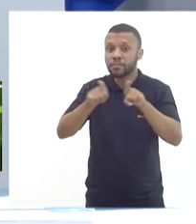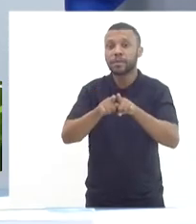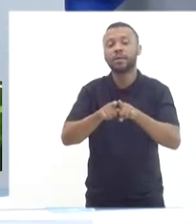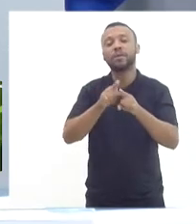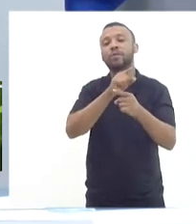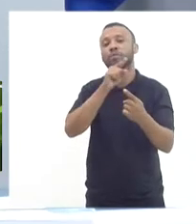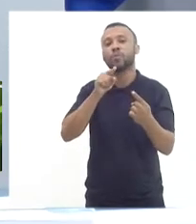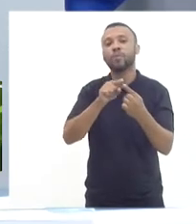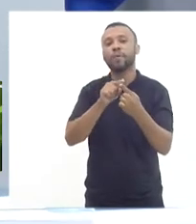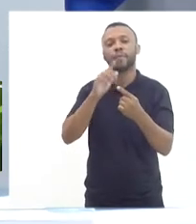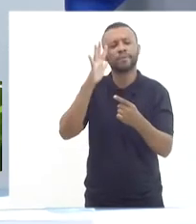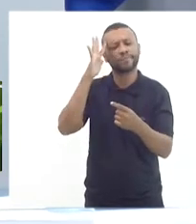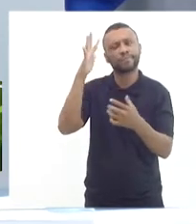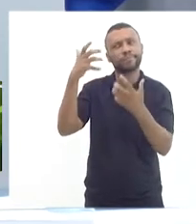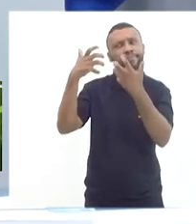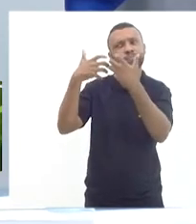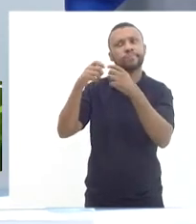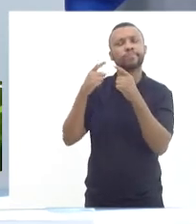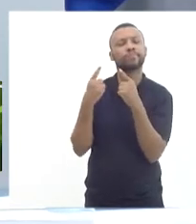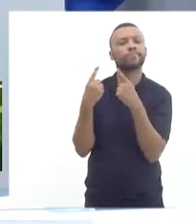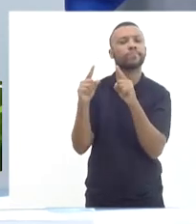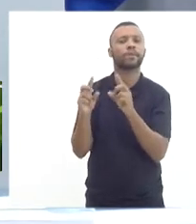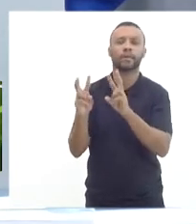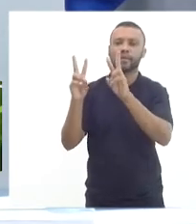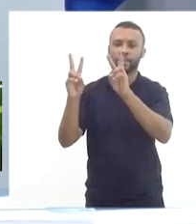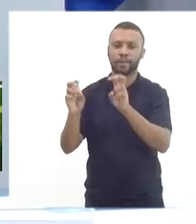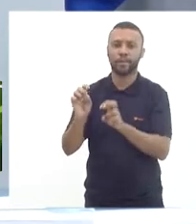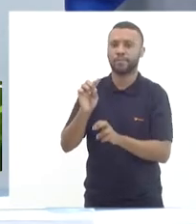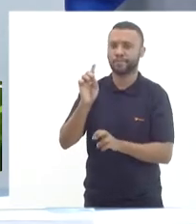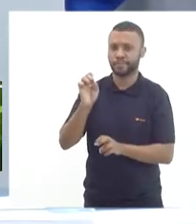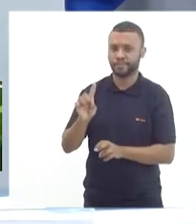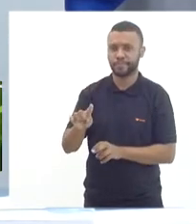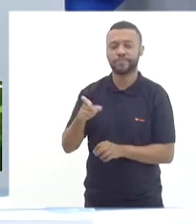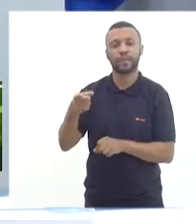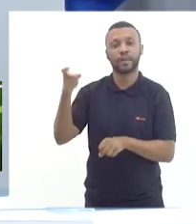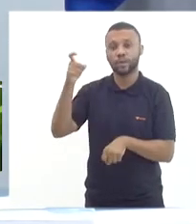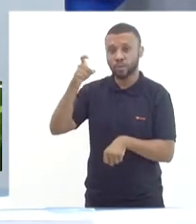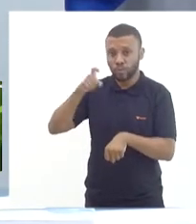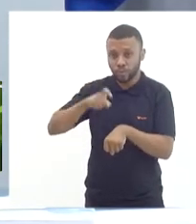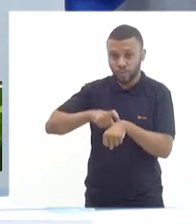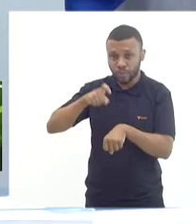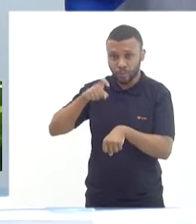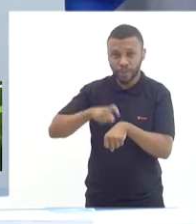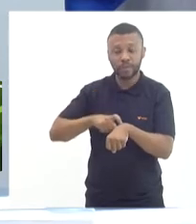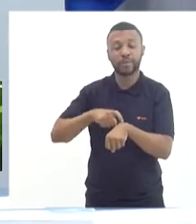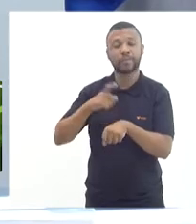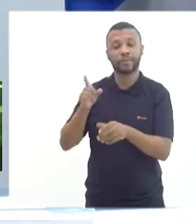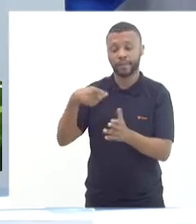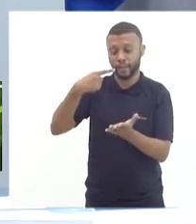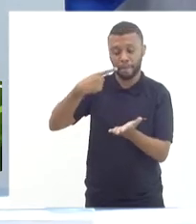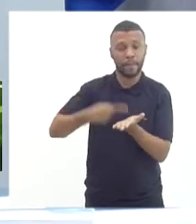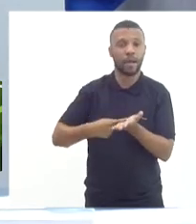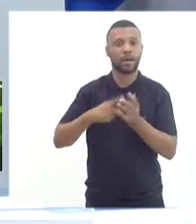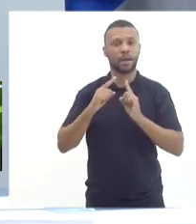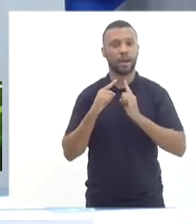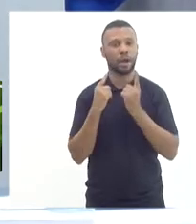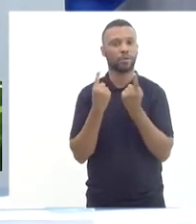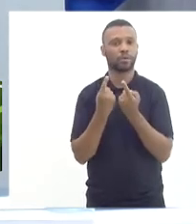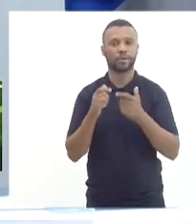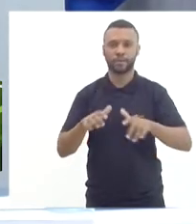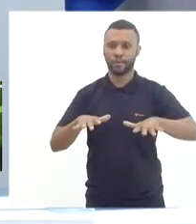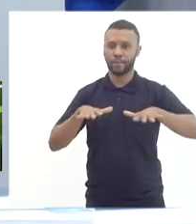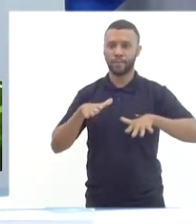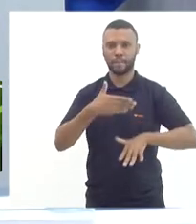uma provocação sobre o tema. E aí, quando você chama aqui a audiência pública, essas